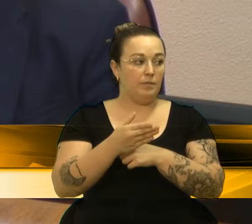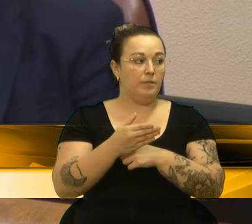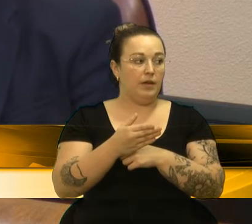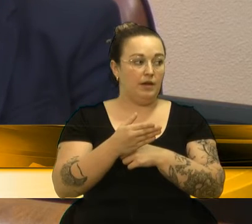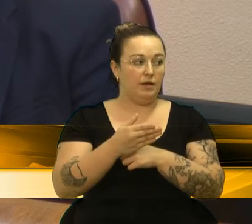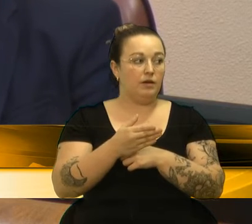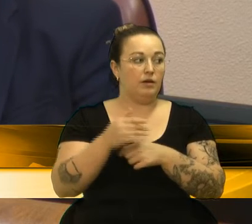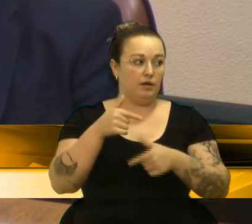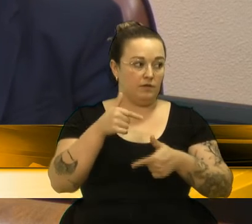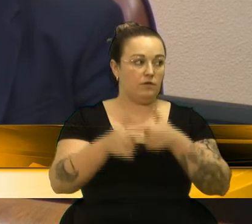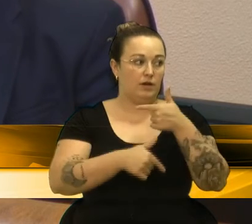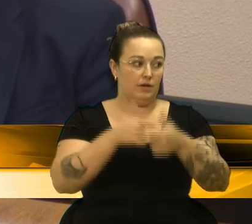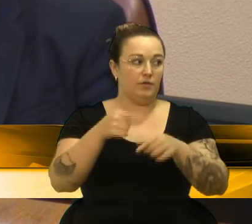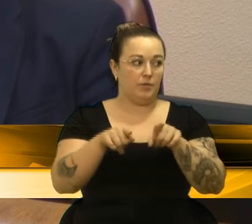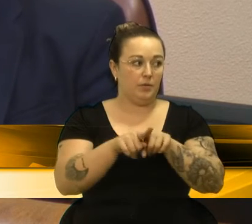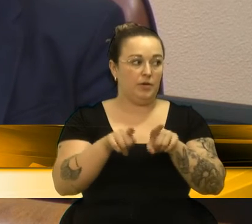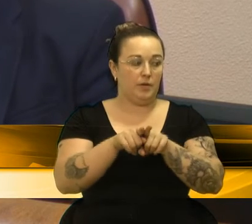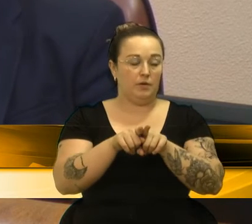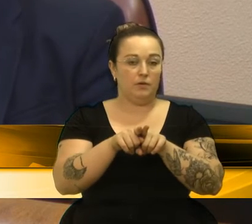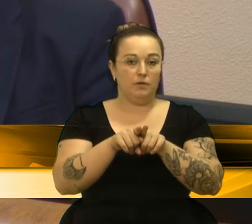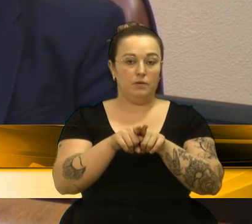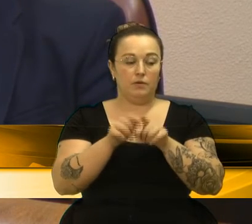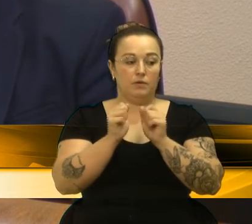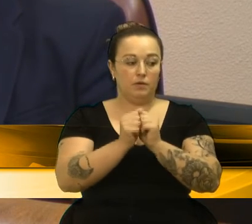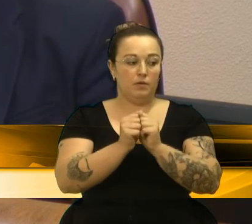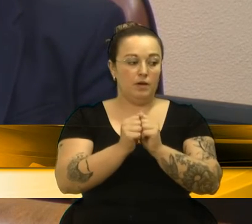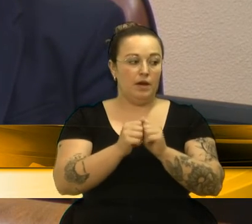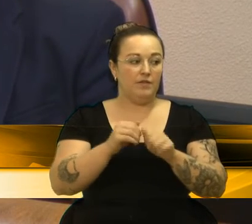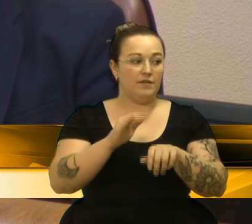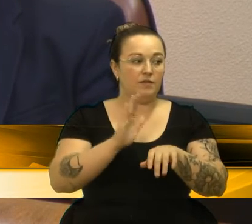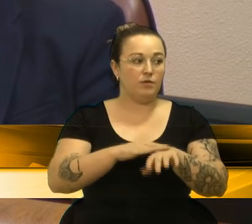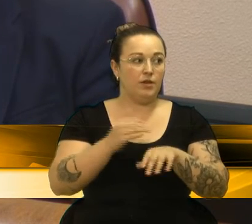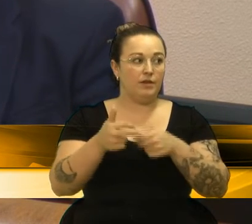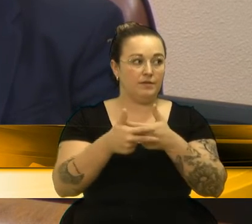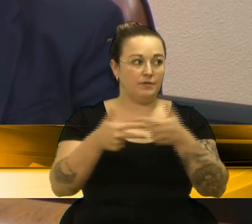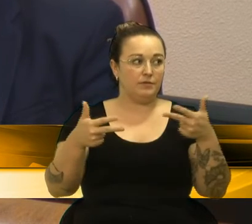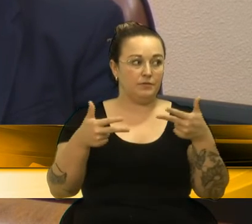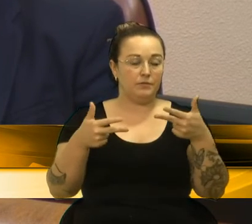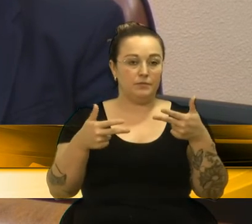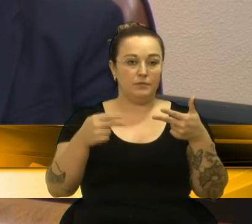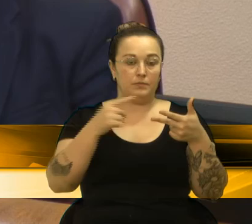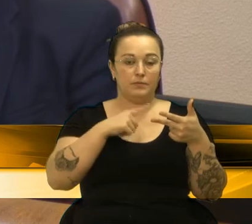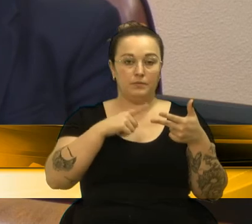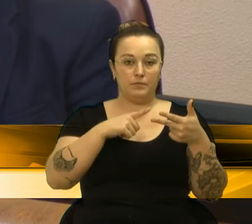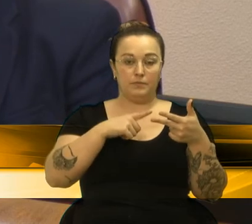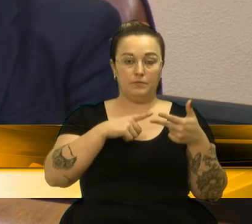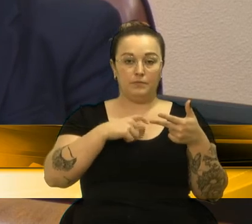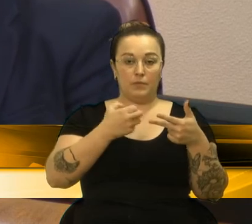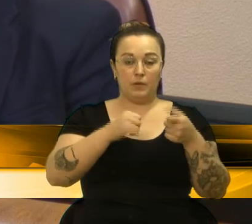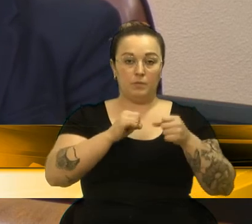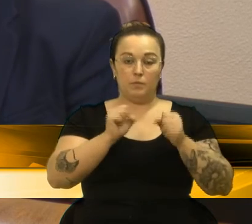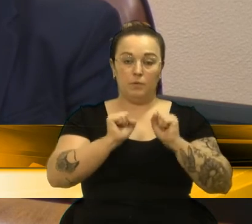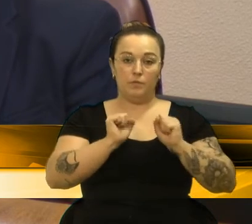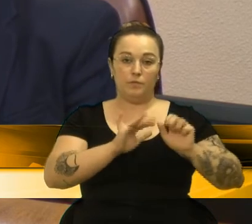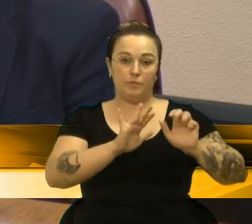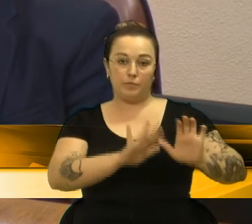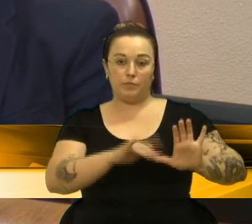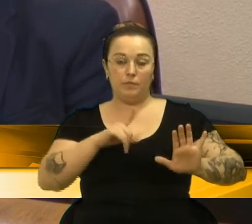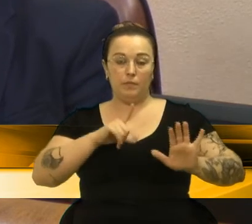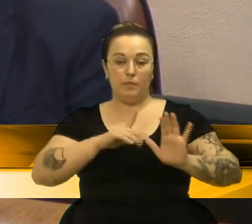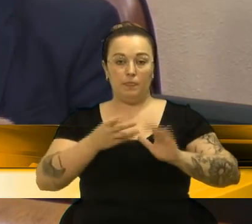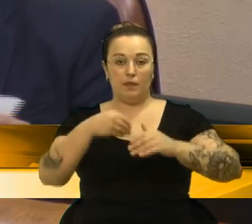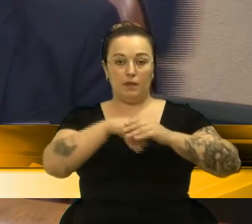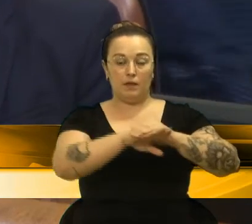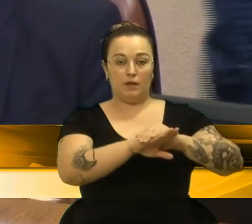órgão e, desde já, se requer mais uma vez, por medida de inteira justiça e pela responsabilidade que deve permear os atos públicos, que seja arquivada a